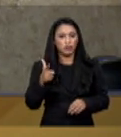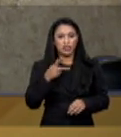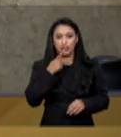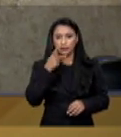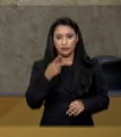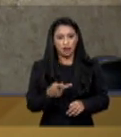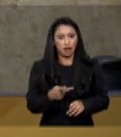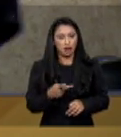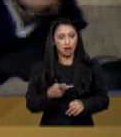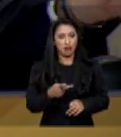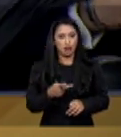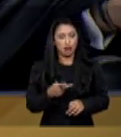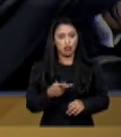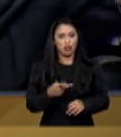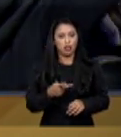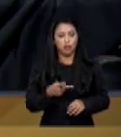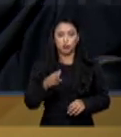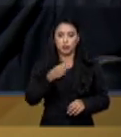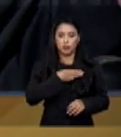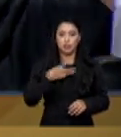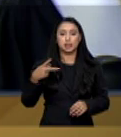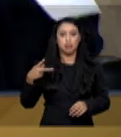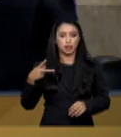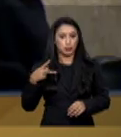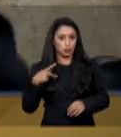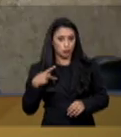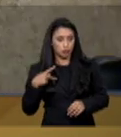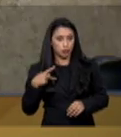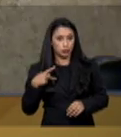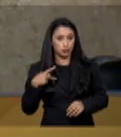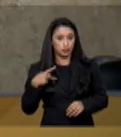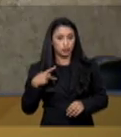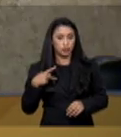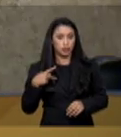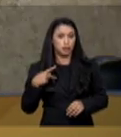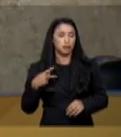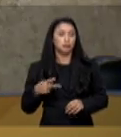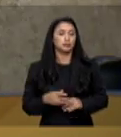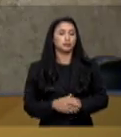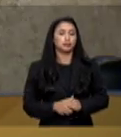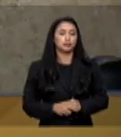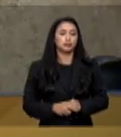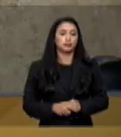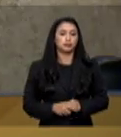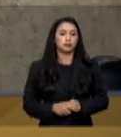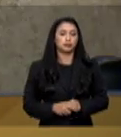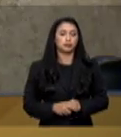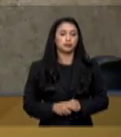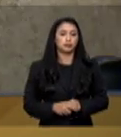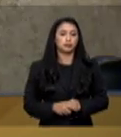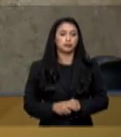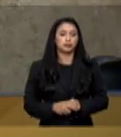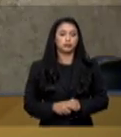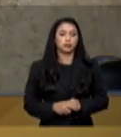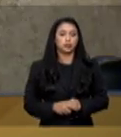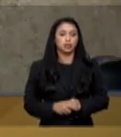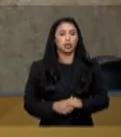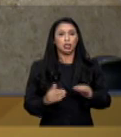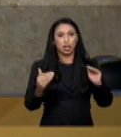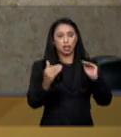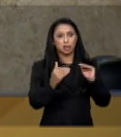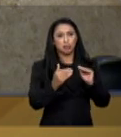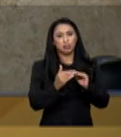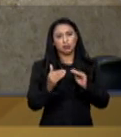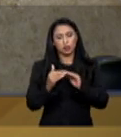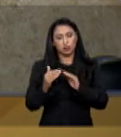fala do Ministério Público, o que não violará a igualdade de armas